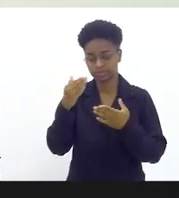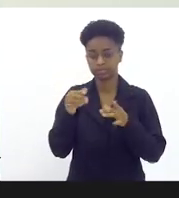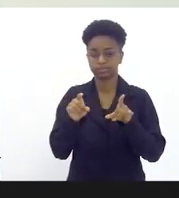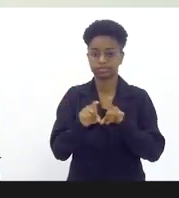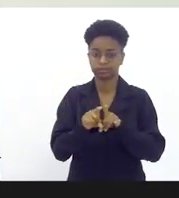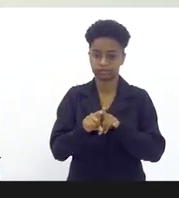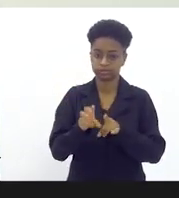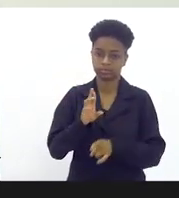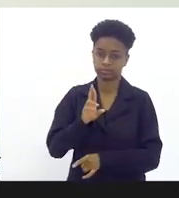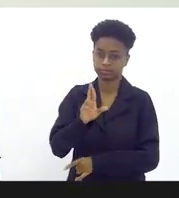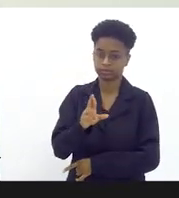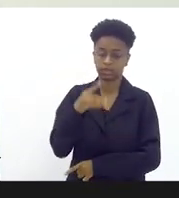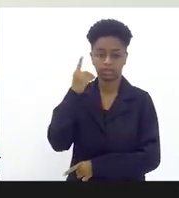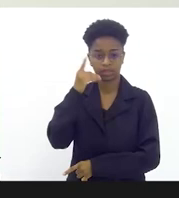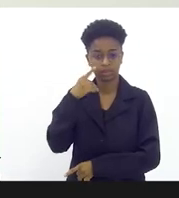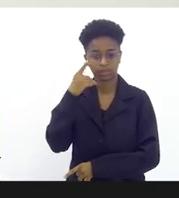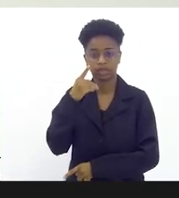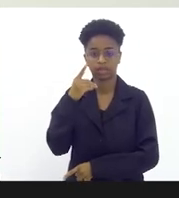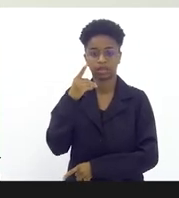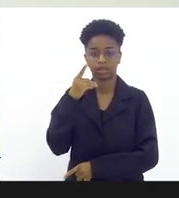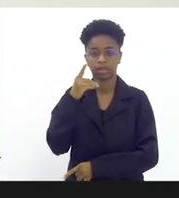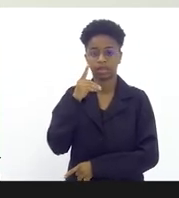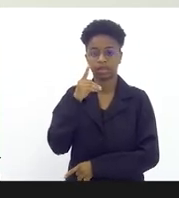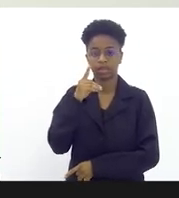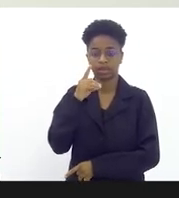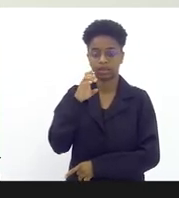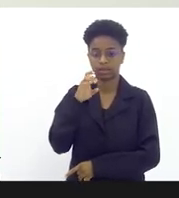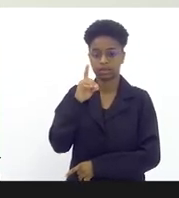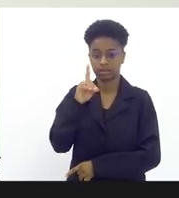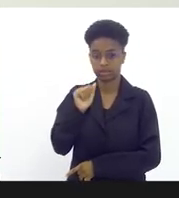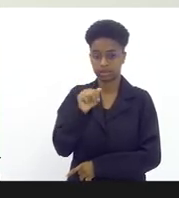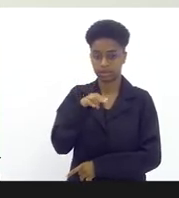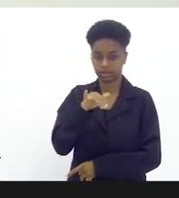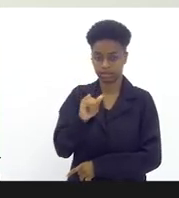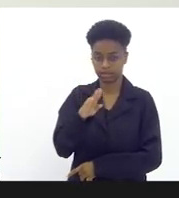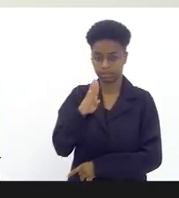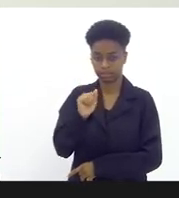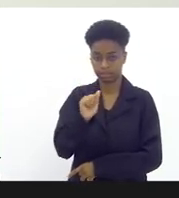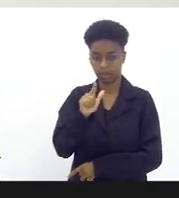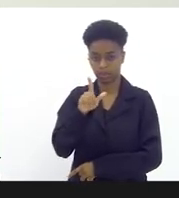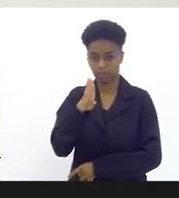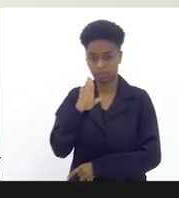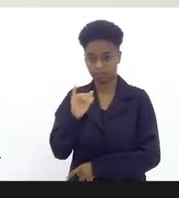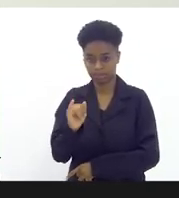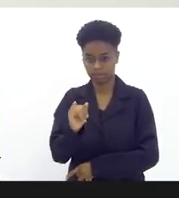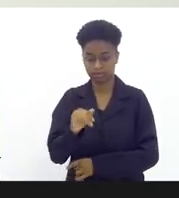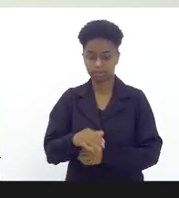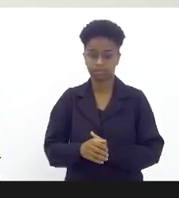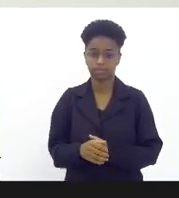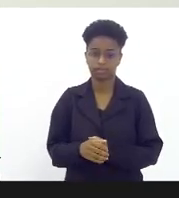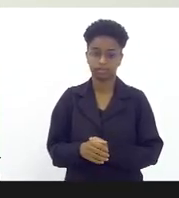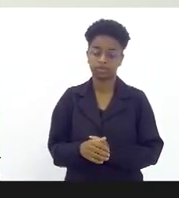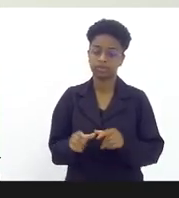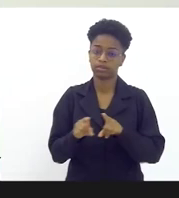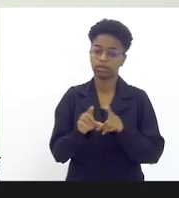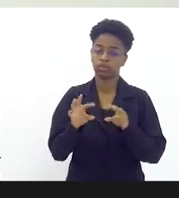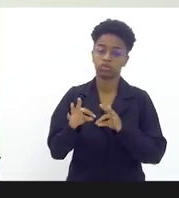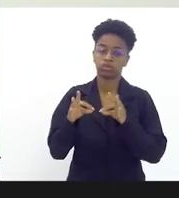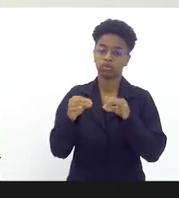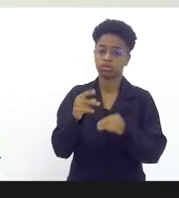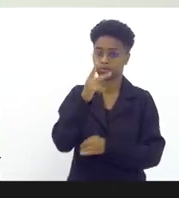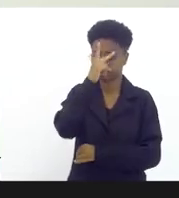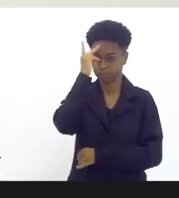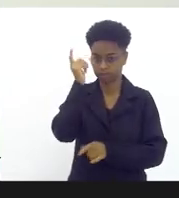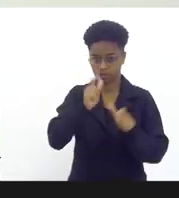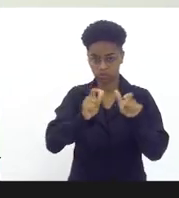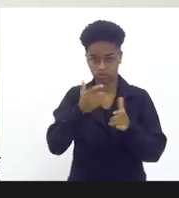da excelentíssima deputada estadual, Dani Balbi, o convite para participar desse importante momento. Enfim, todas as pessoas que estão envolvidas. E